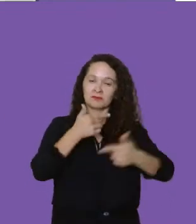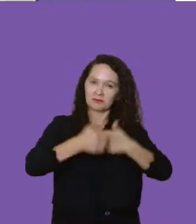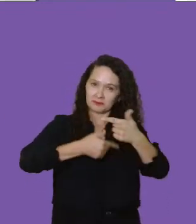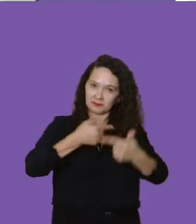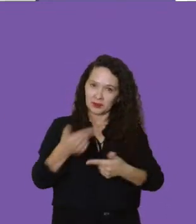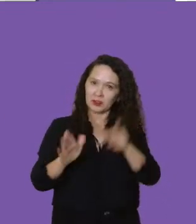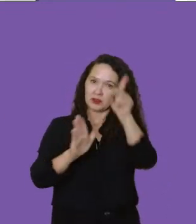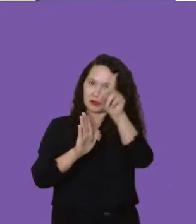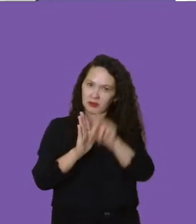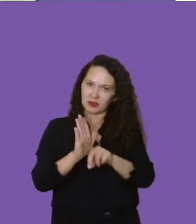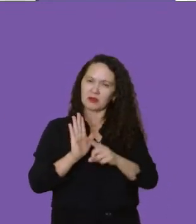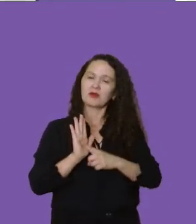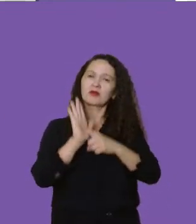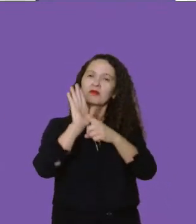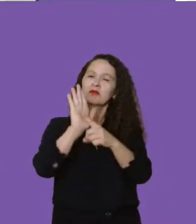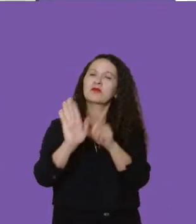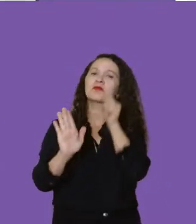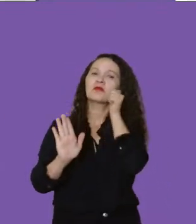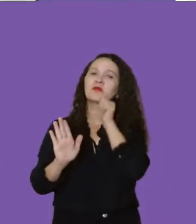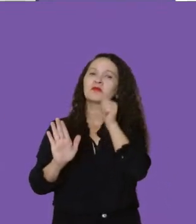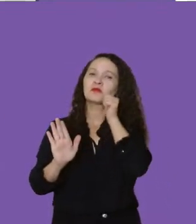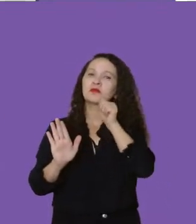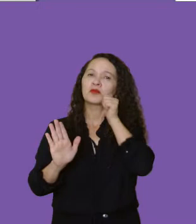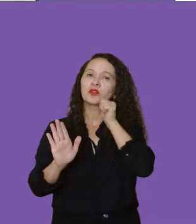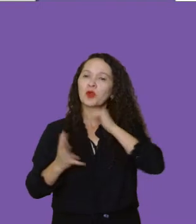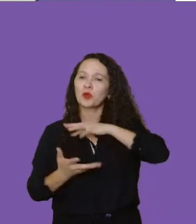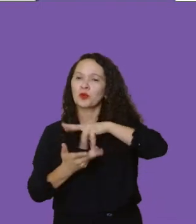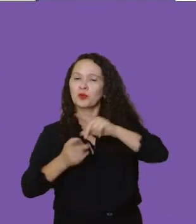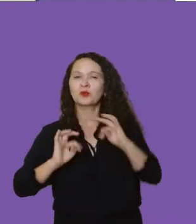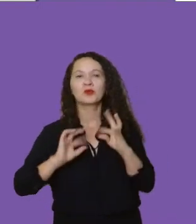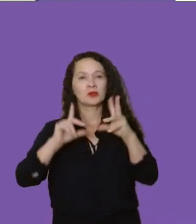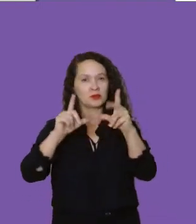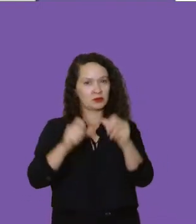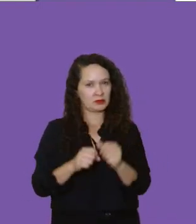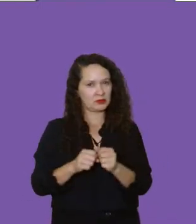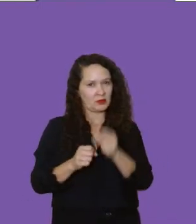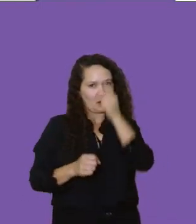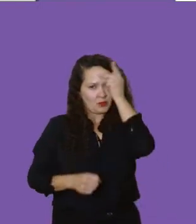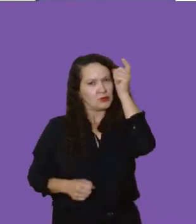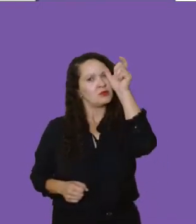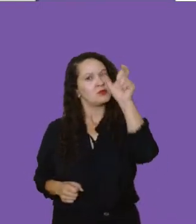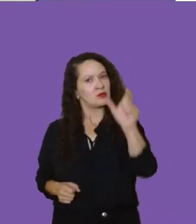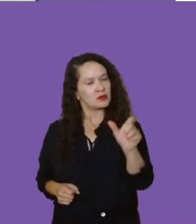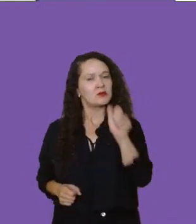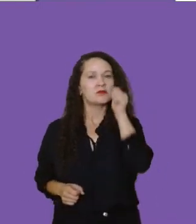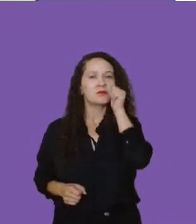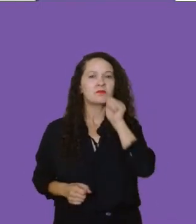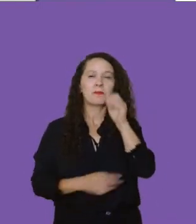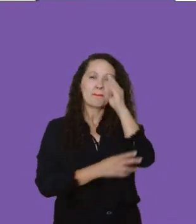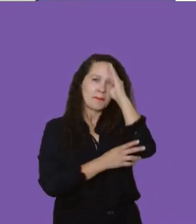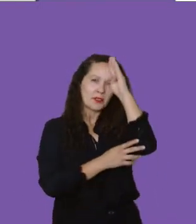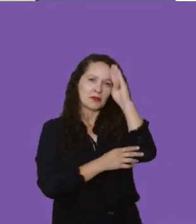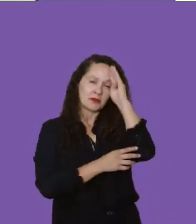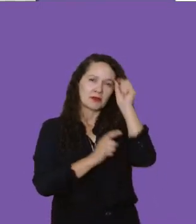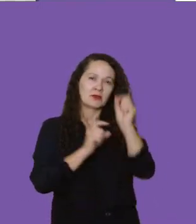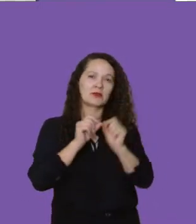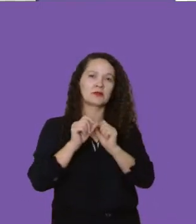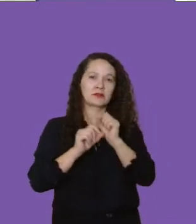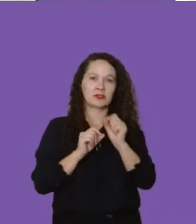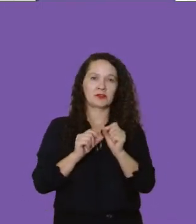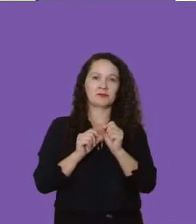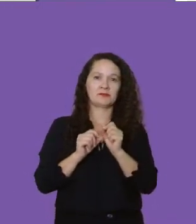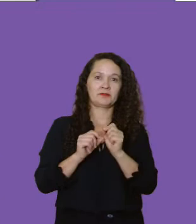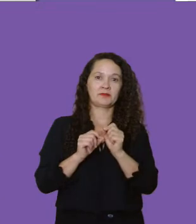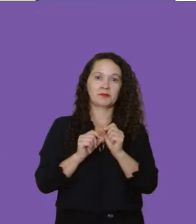trabalhistas, colocando as mulheres no mundo inteiro como sujeito prioritário